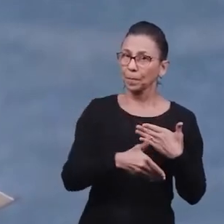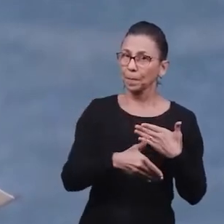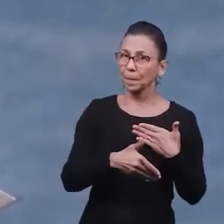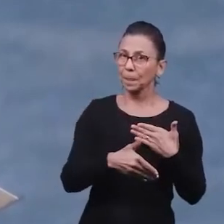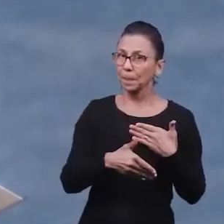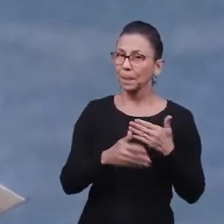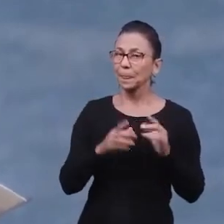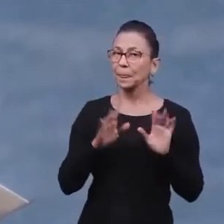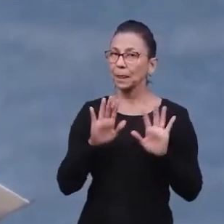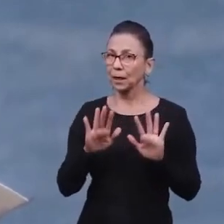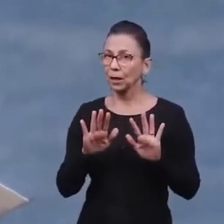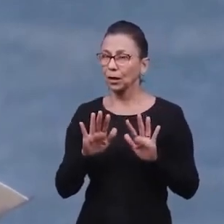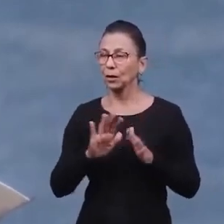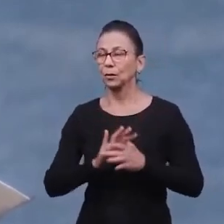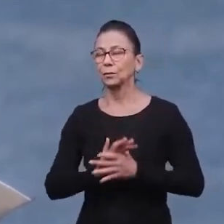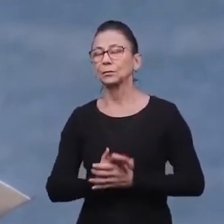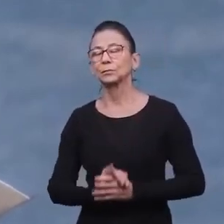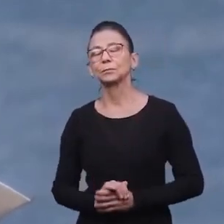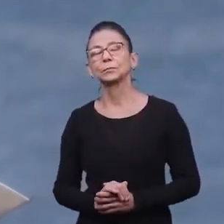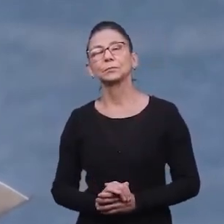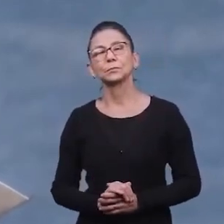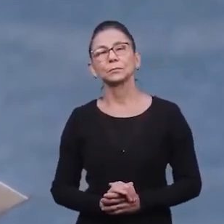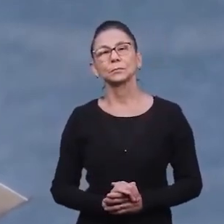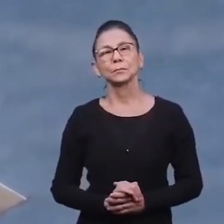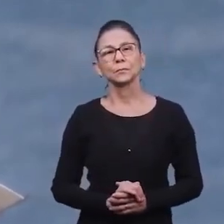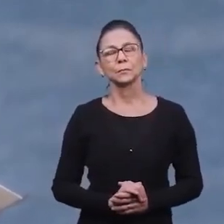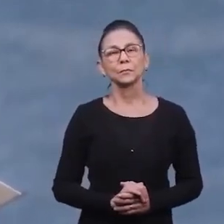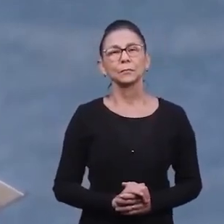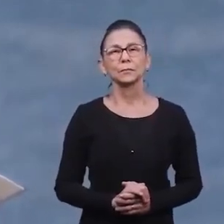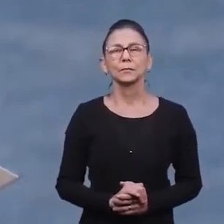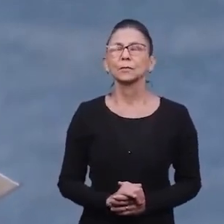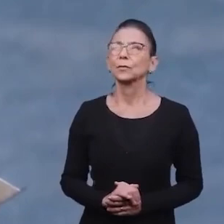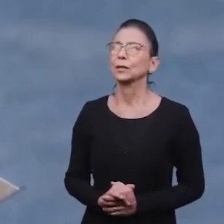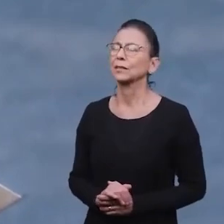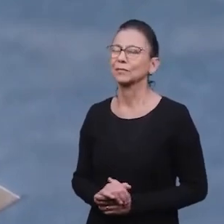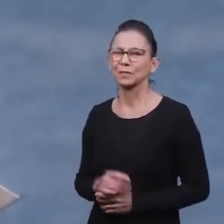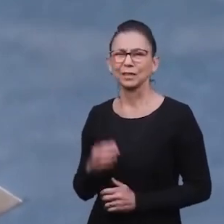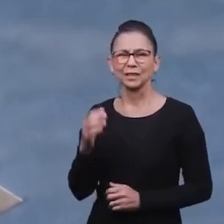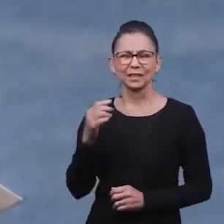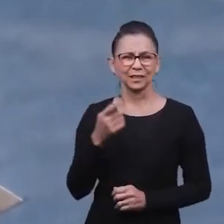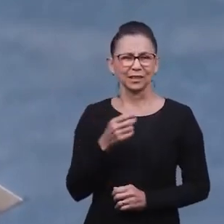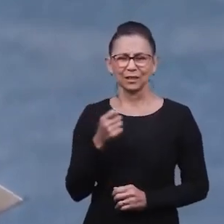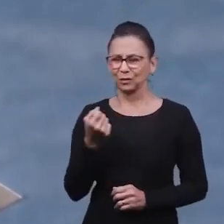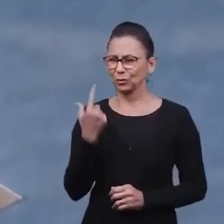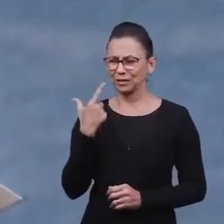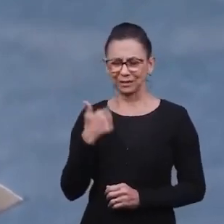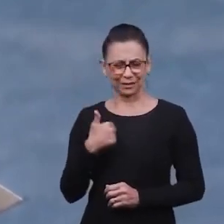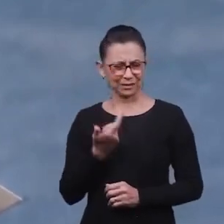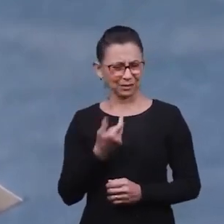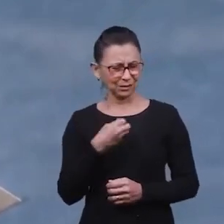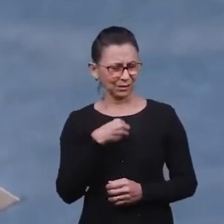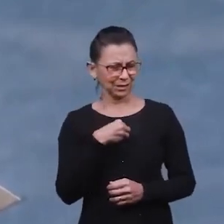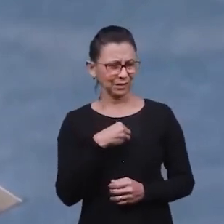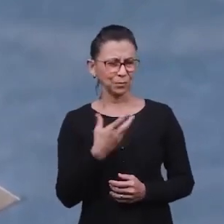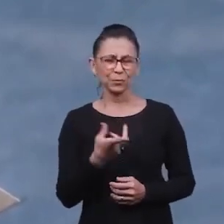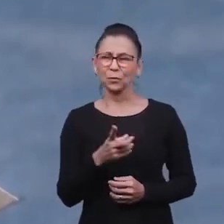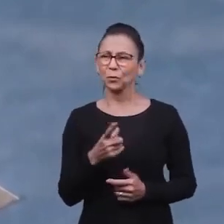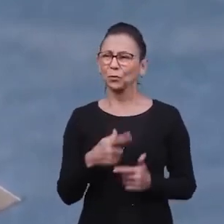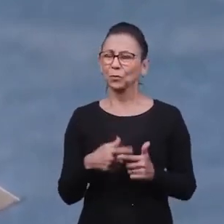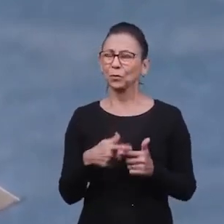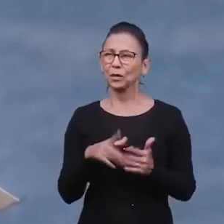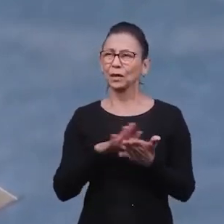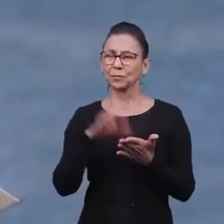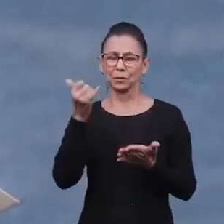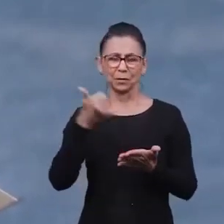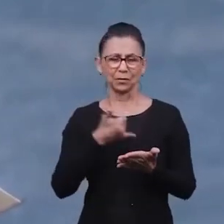Pratica as primeiras obras, ou seja, quando o homem sentindo o que que acontece, você tem que lembrar assim: por que que eu estou insensível? Por que que a palavra